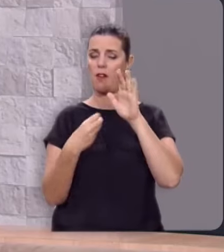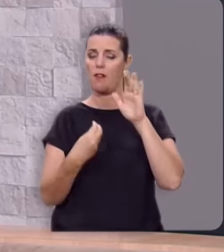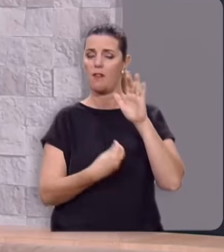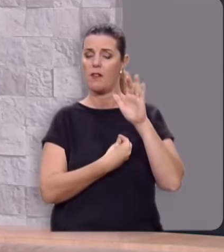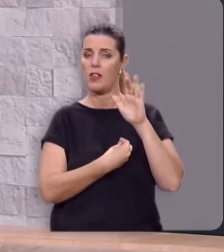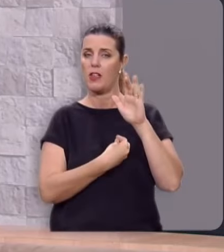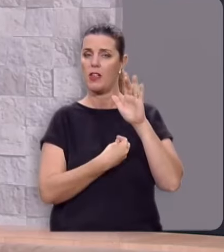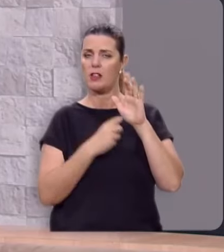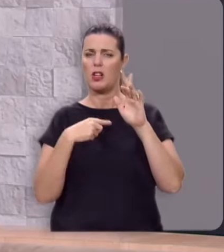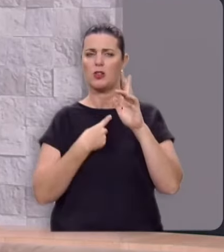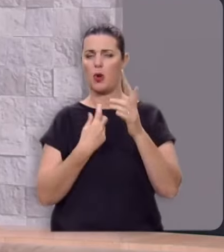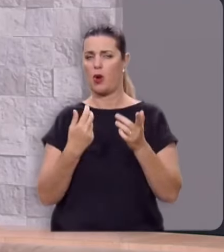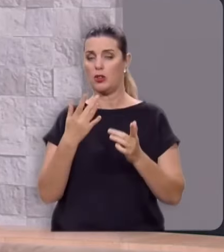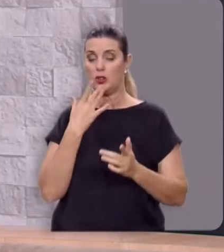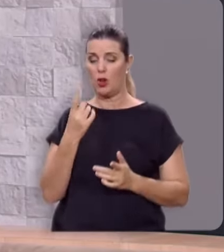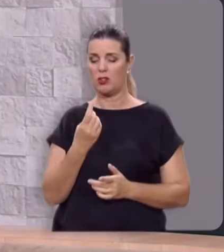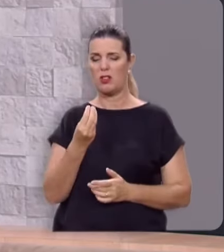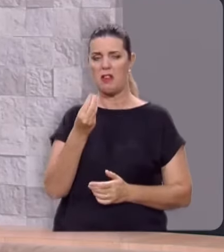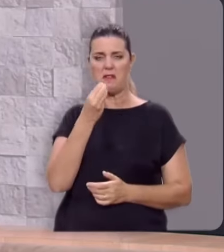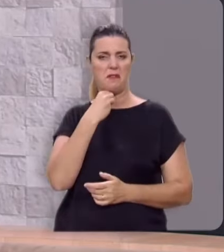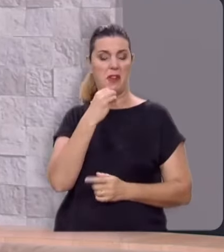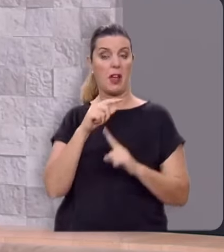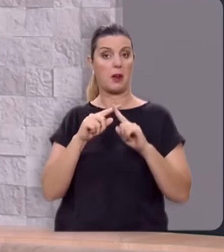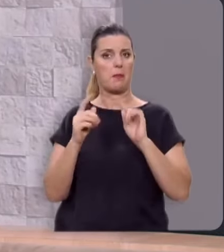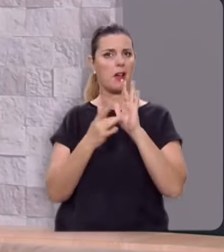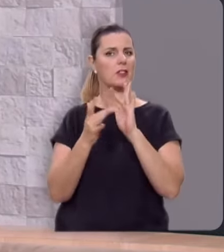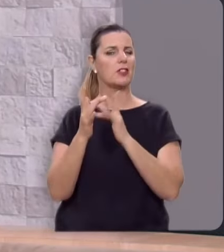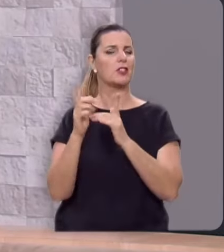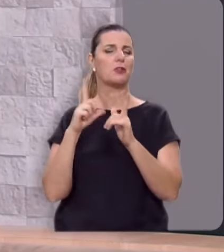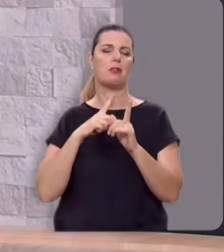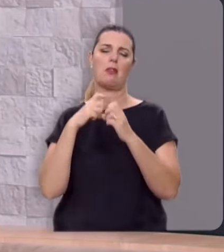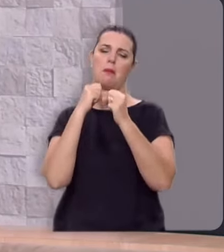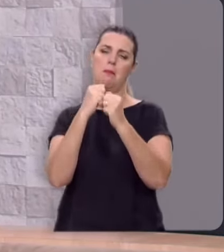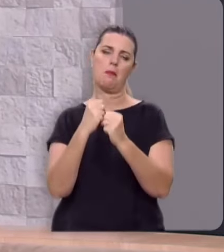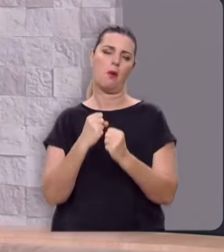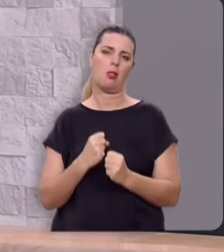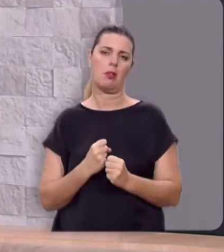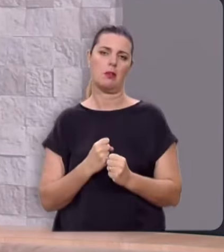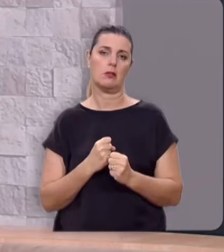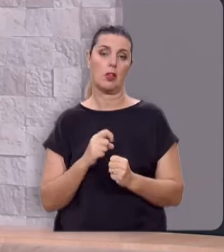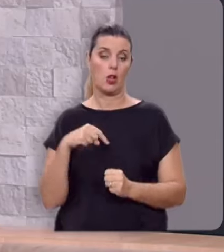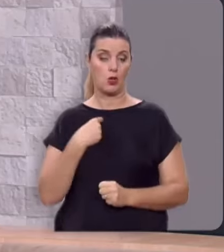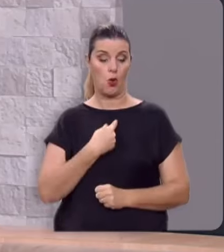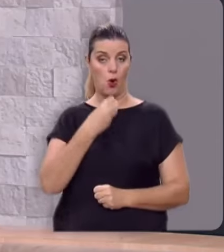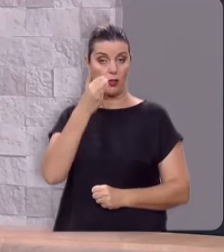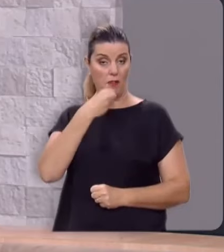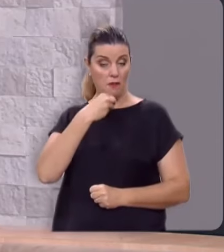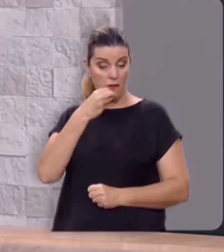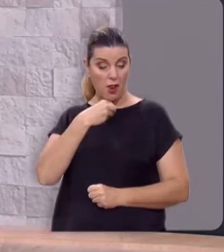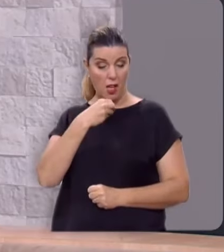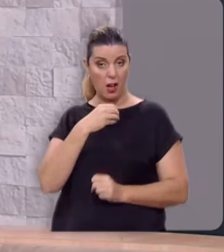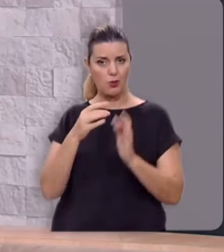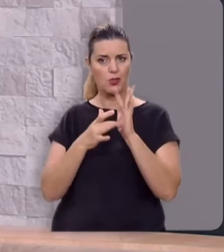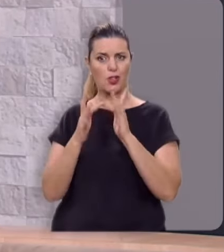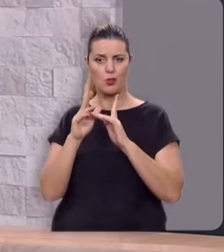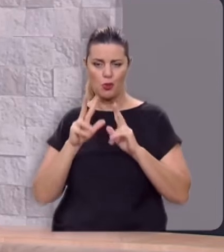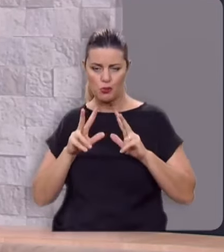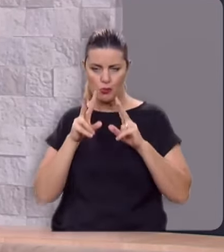nós somos impotentes, mas Jesus é onipotente. Nós somos fracos, mas Ele é